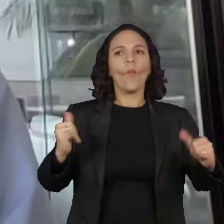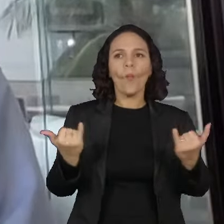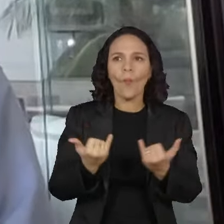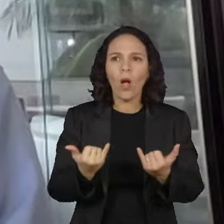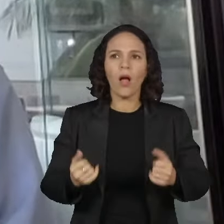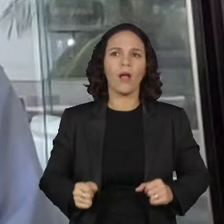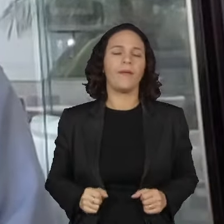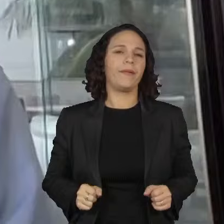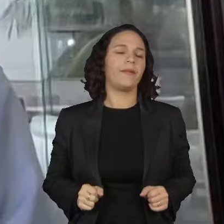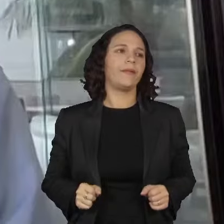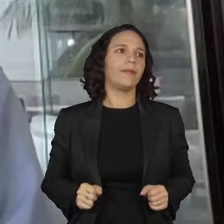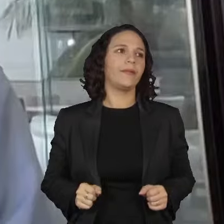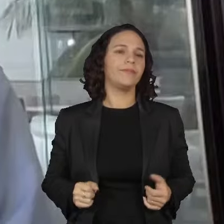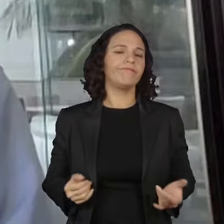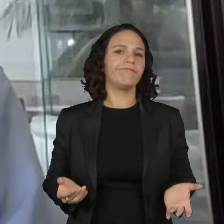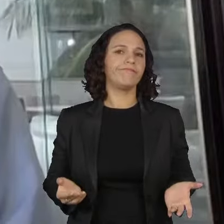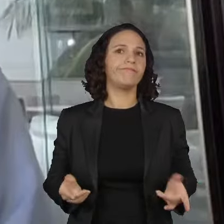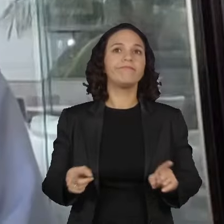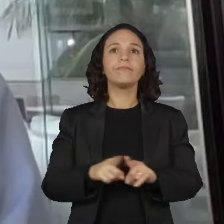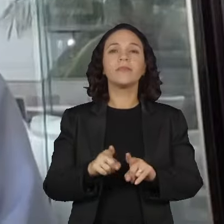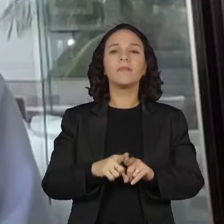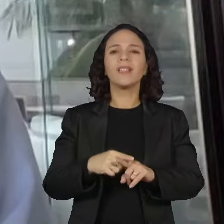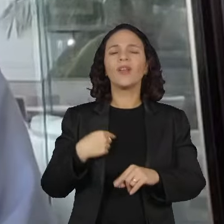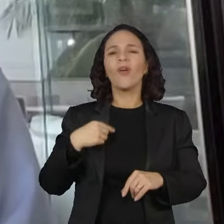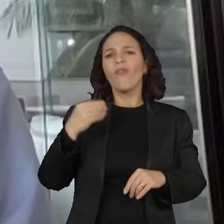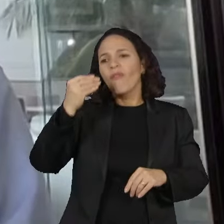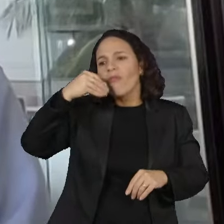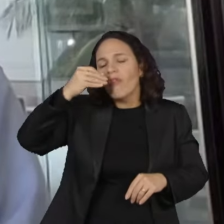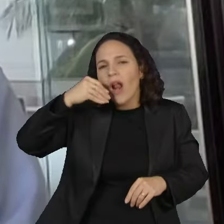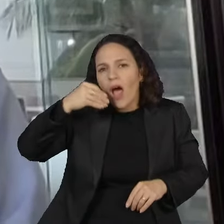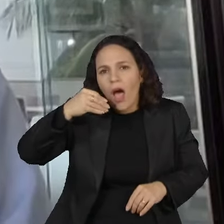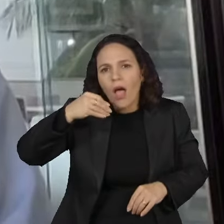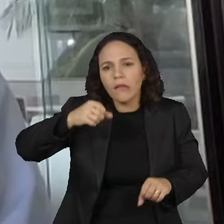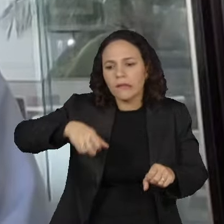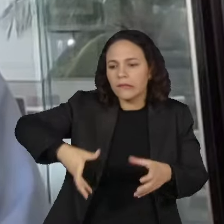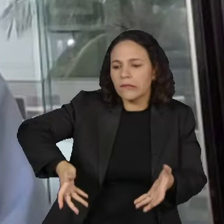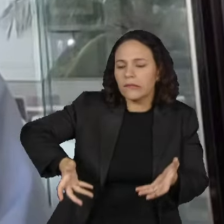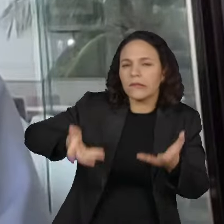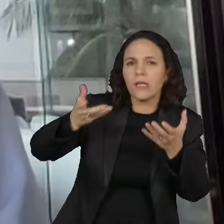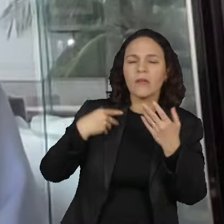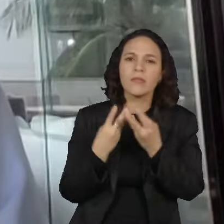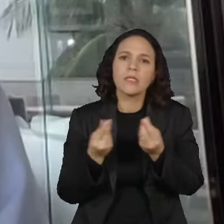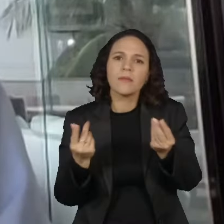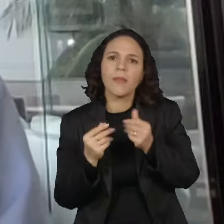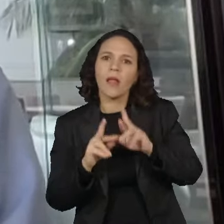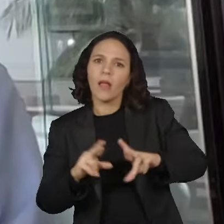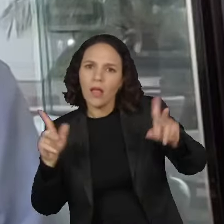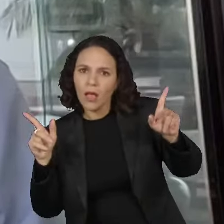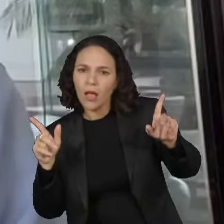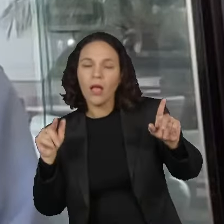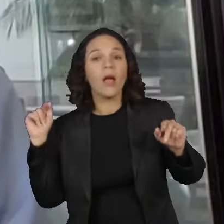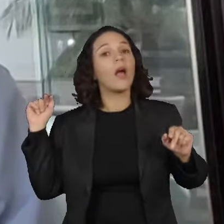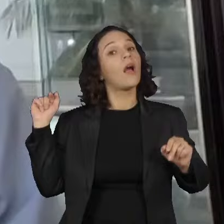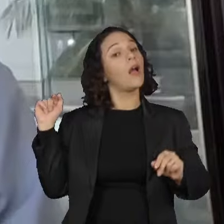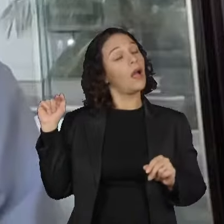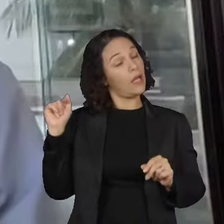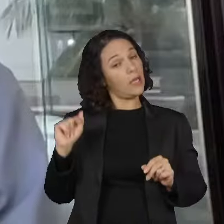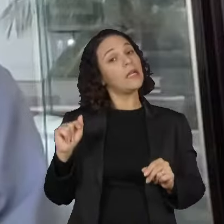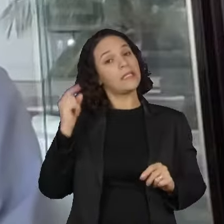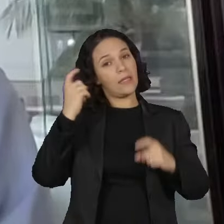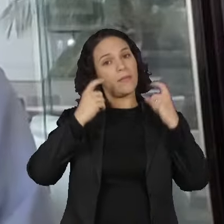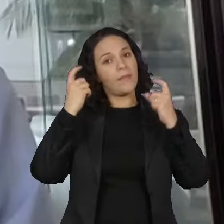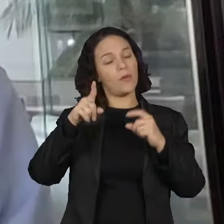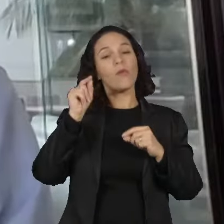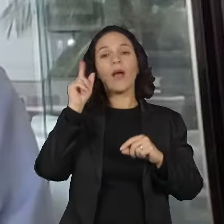peso, como perda de força, alteração de sensibilidade, essa é aquela que a gente chama de